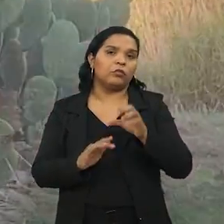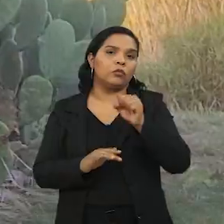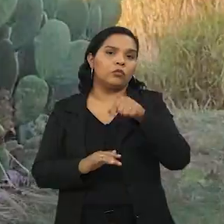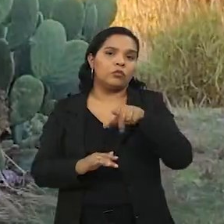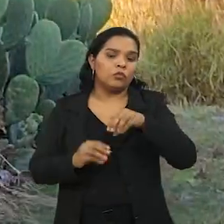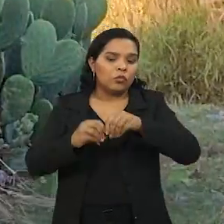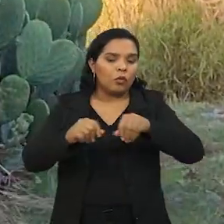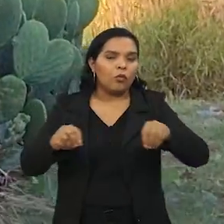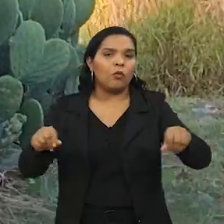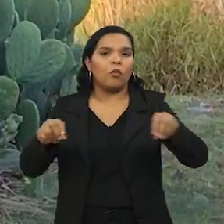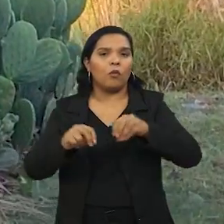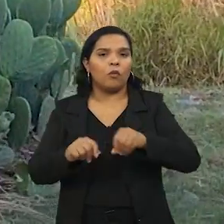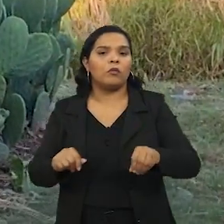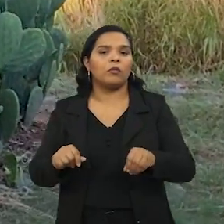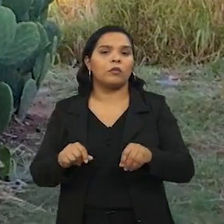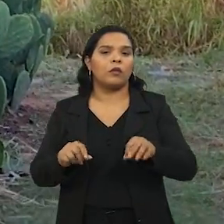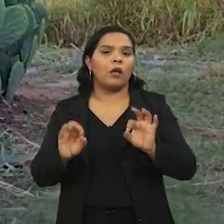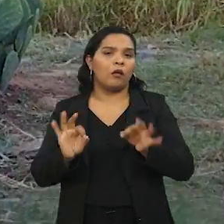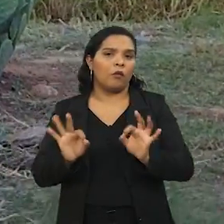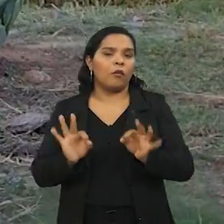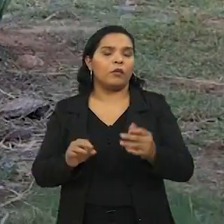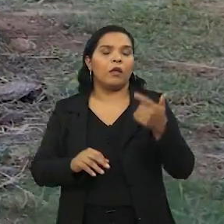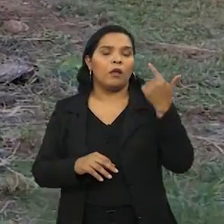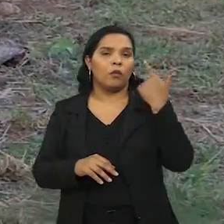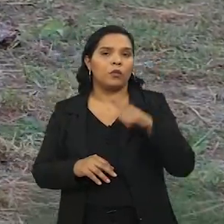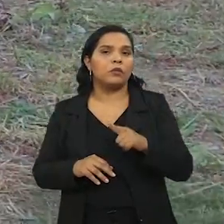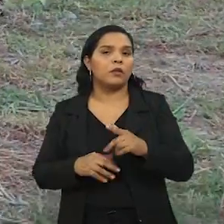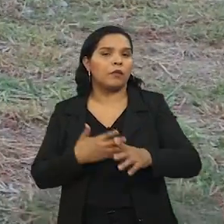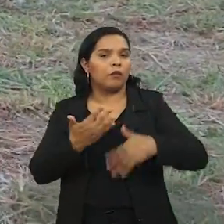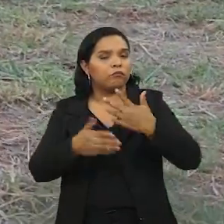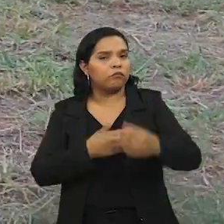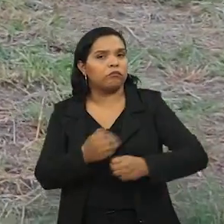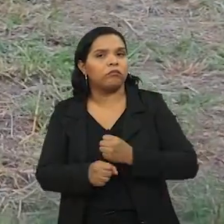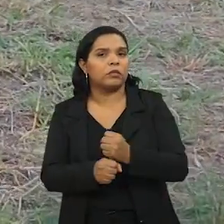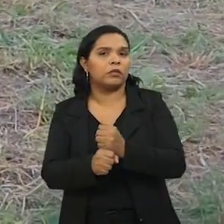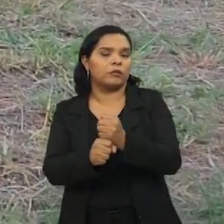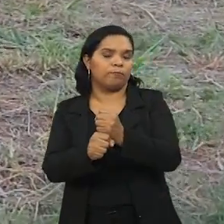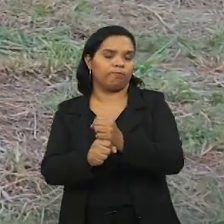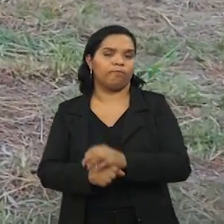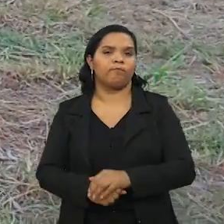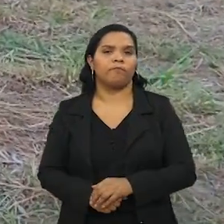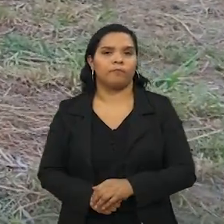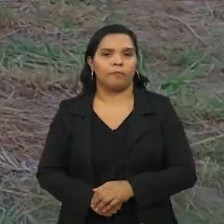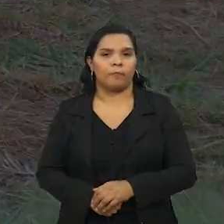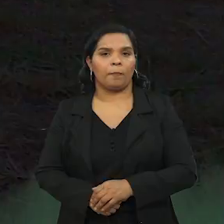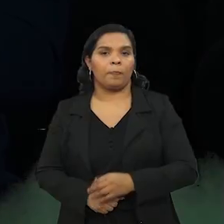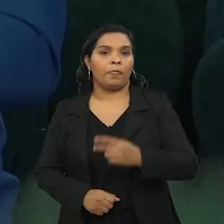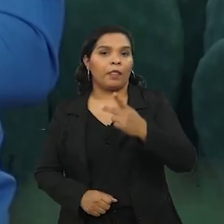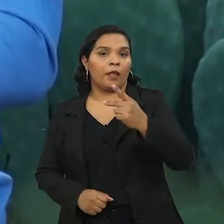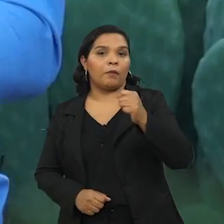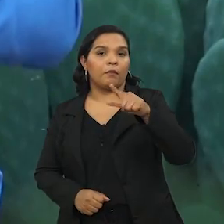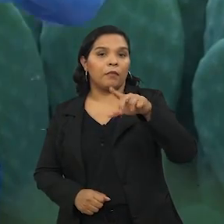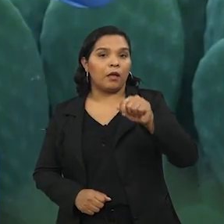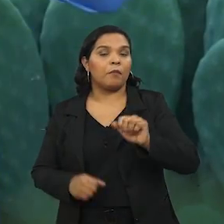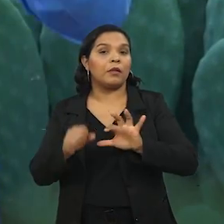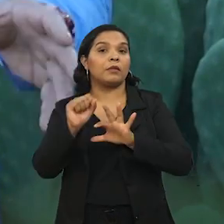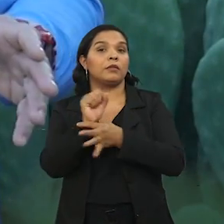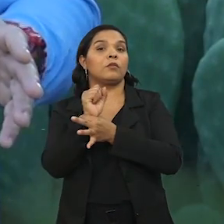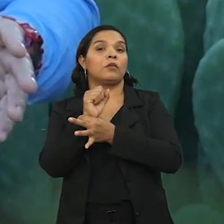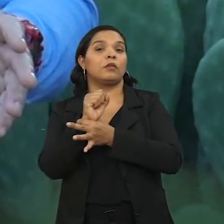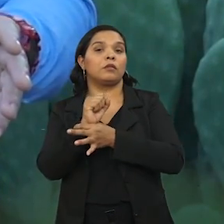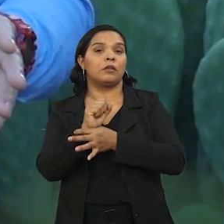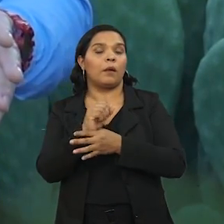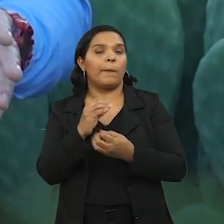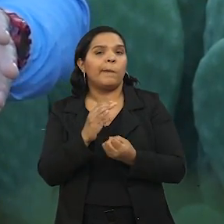degradado, e com a reposição correta, ela tende a durar mais anos sem replantio. Palma forrageira é